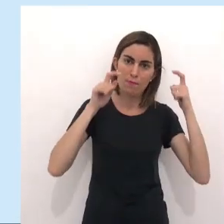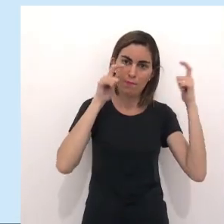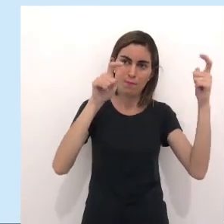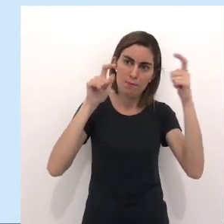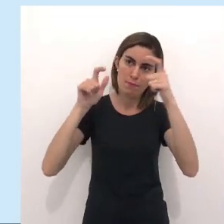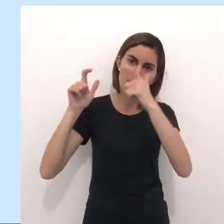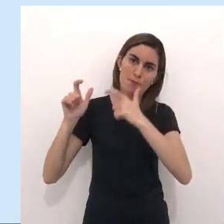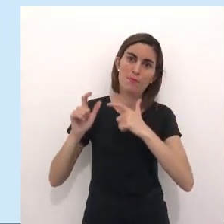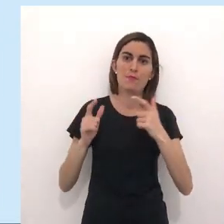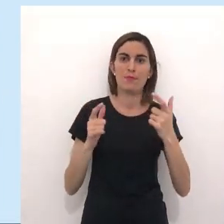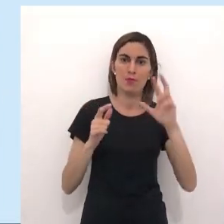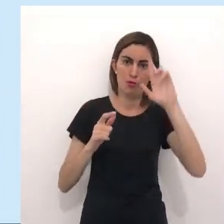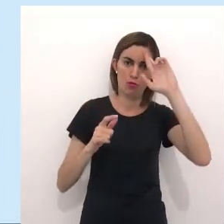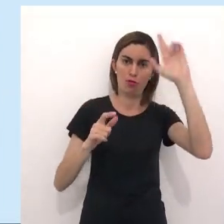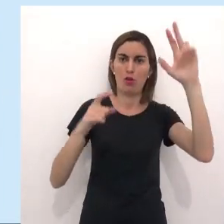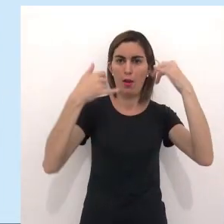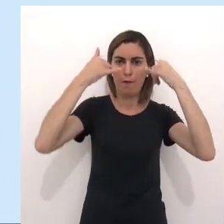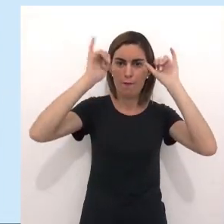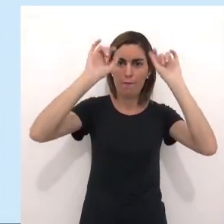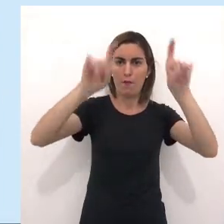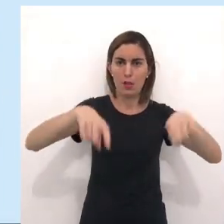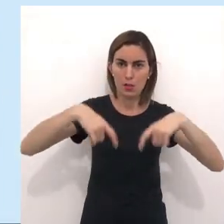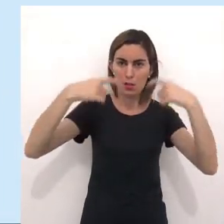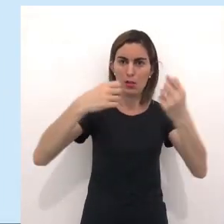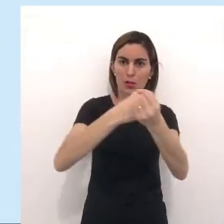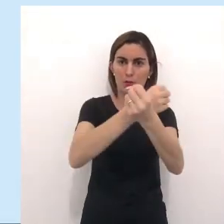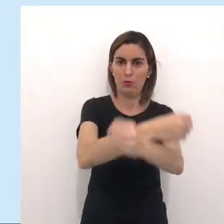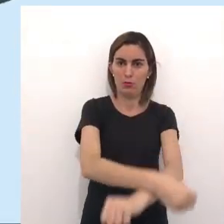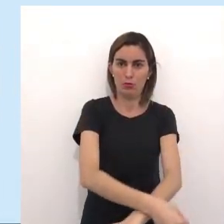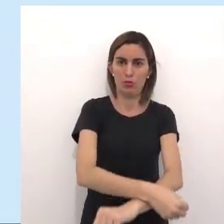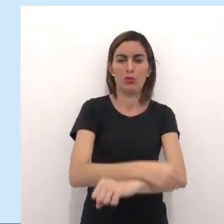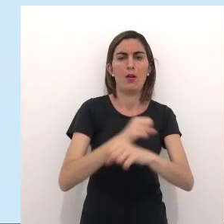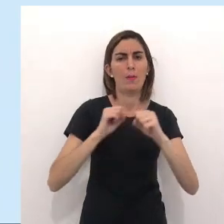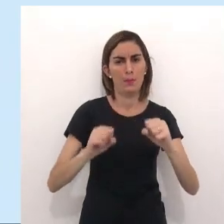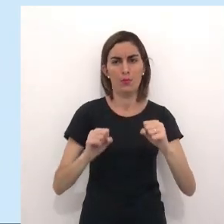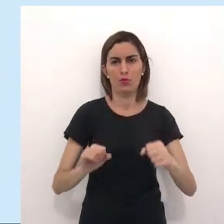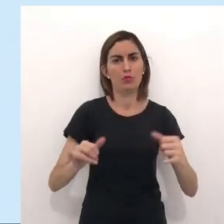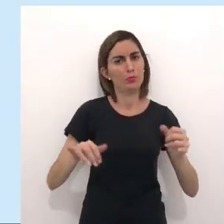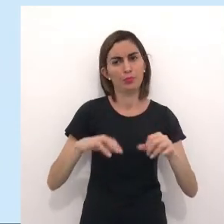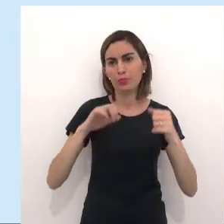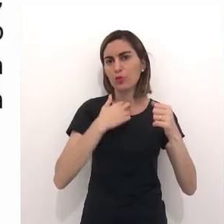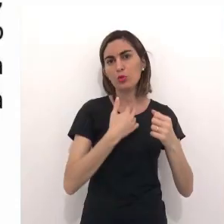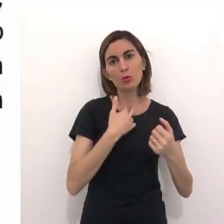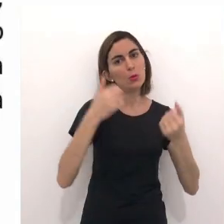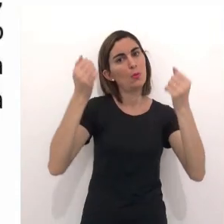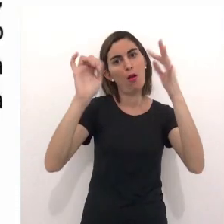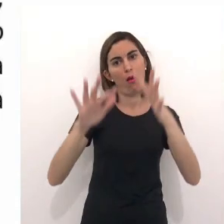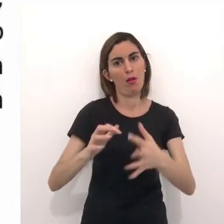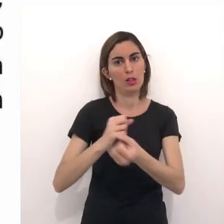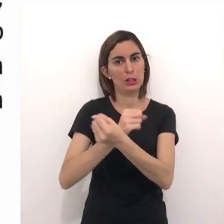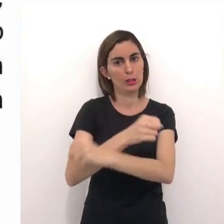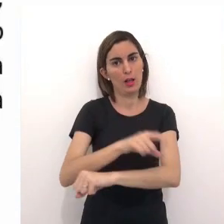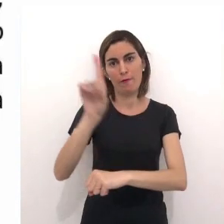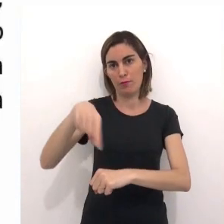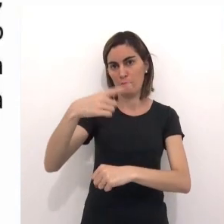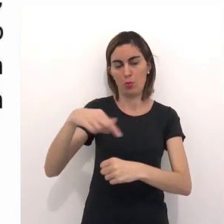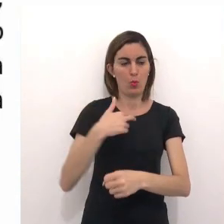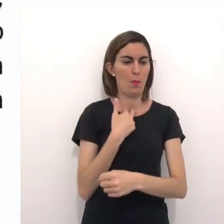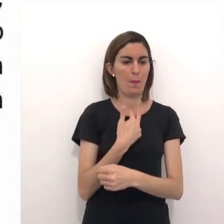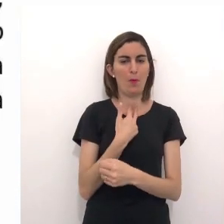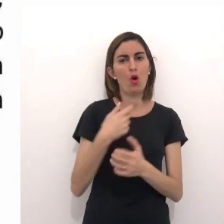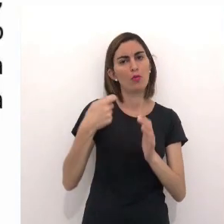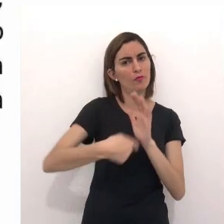senhor de engenho. Escravidão não poderia sofrer enfraquecimento. Então, aí vem a